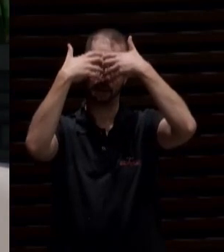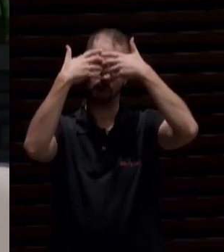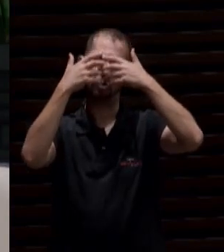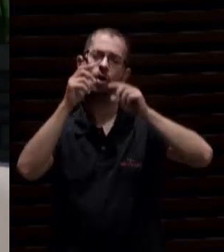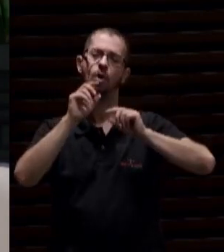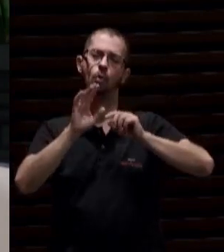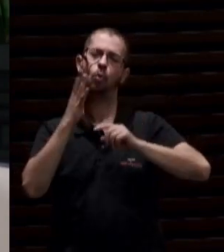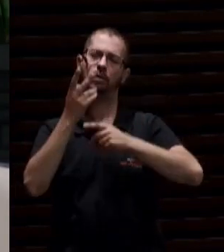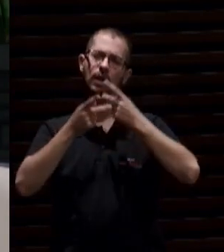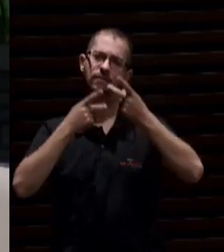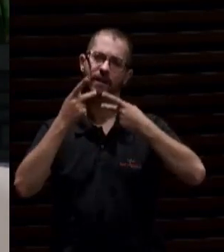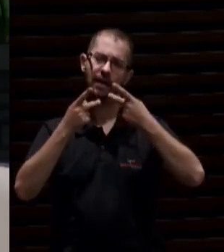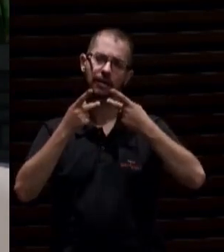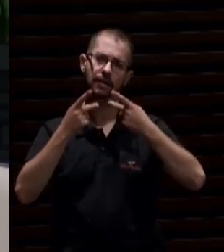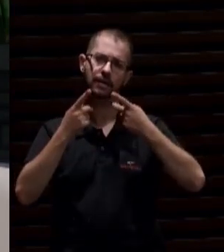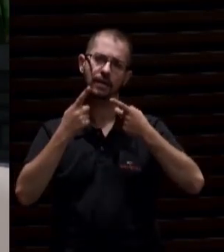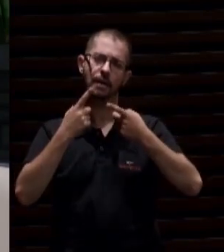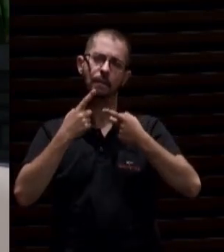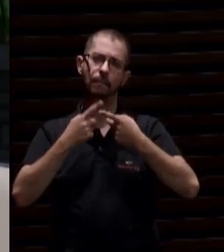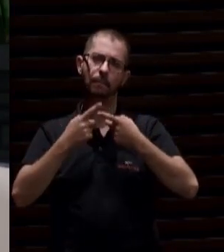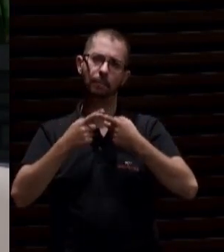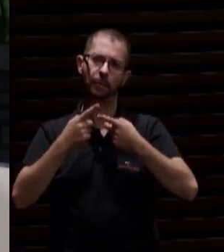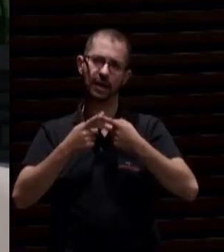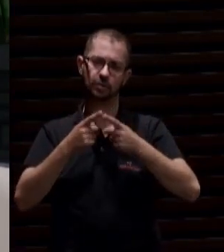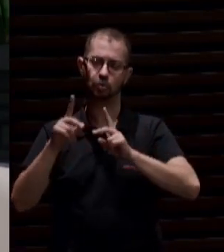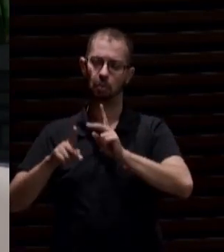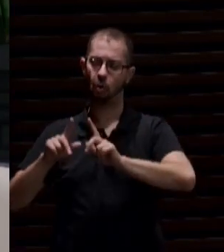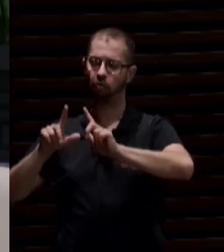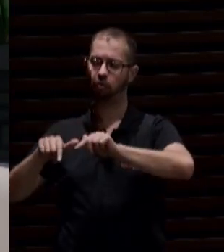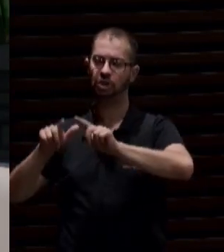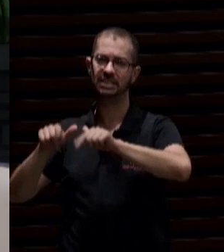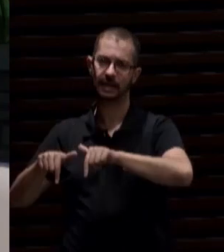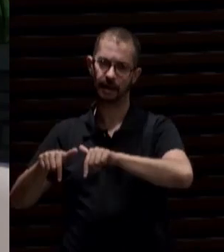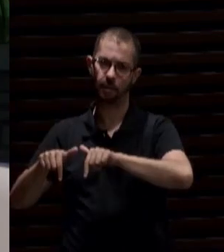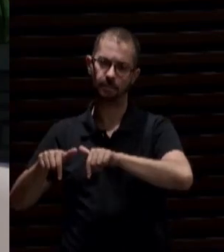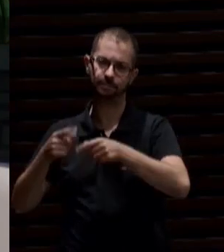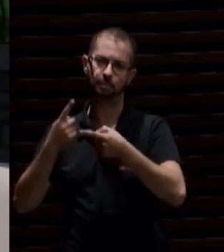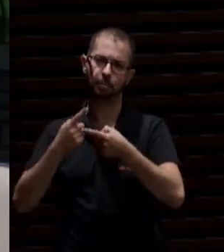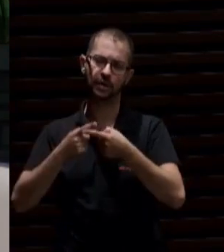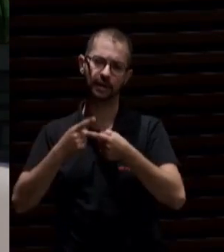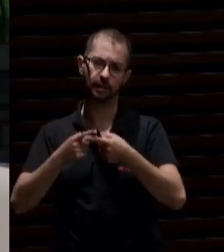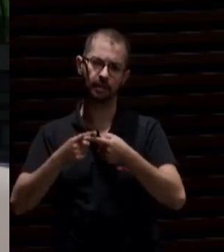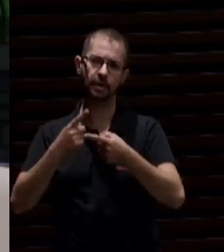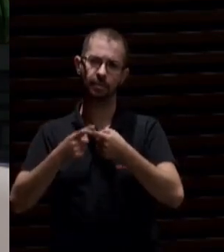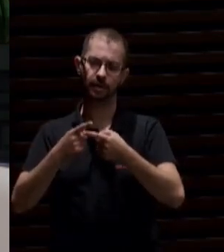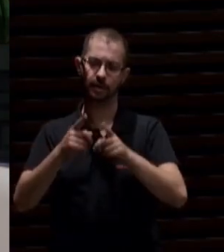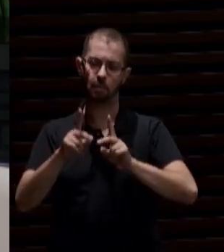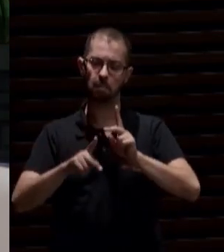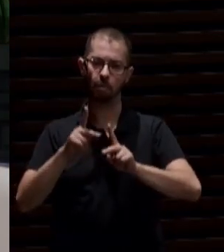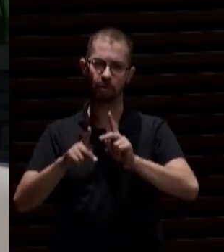diz, ele está se referindo aos compatriotas dele, ao povo de Israel. Por quê? Porque o povo de